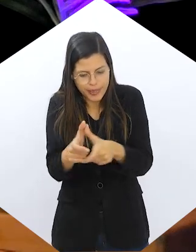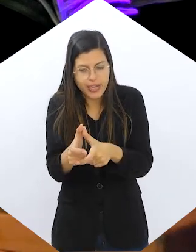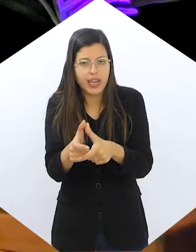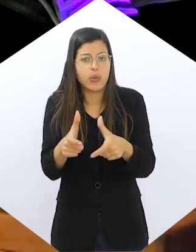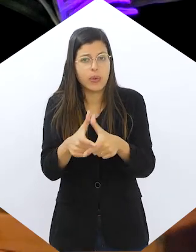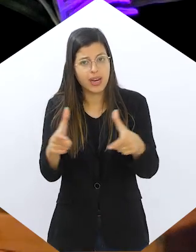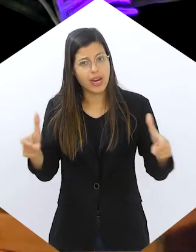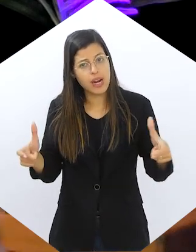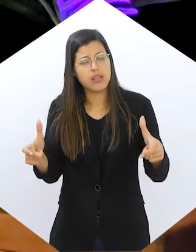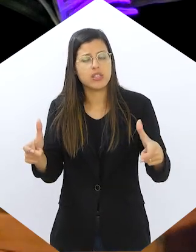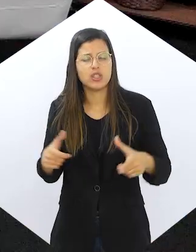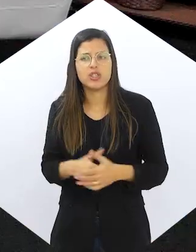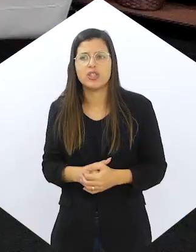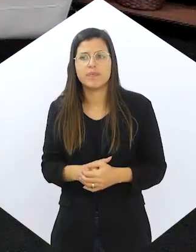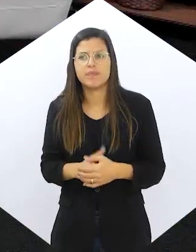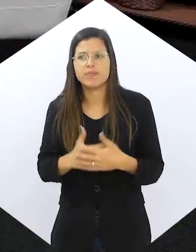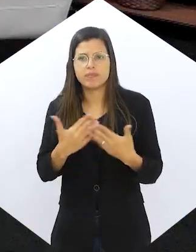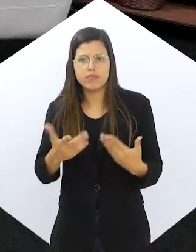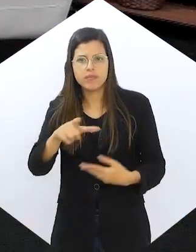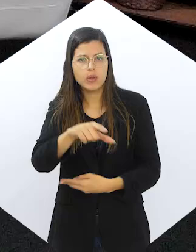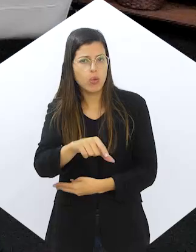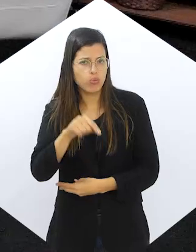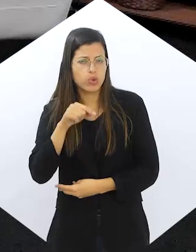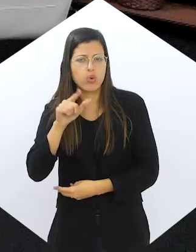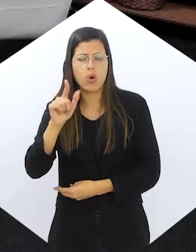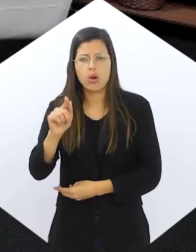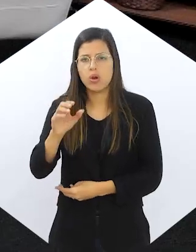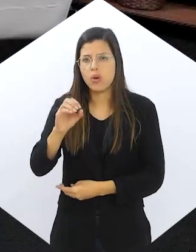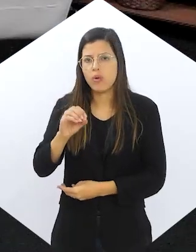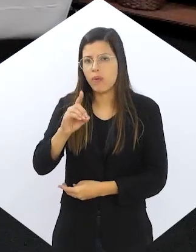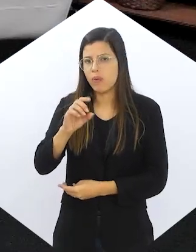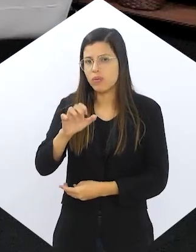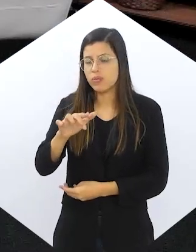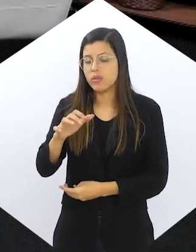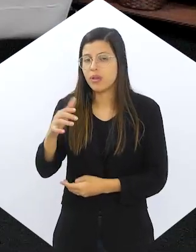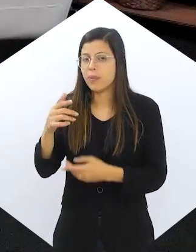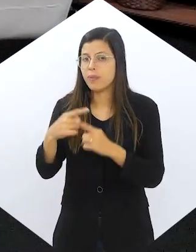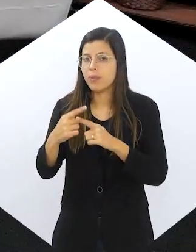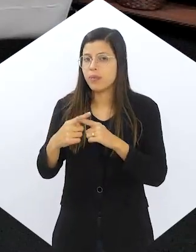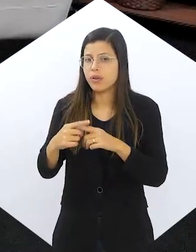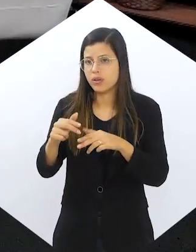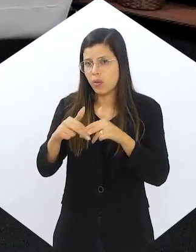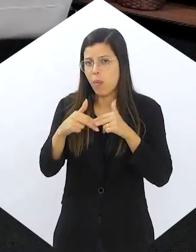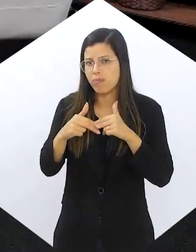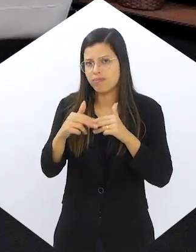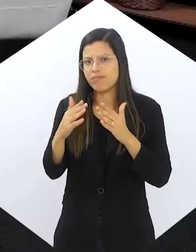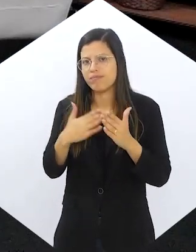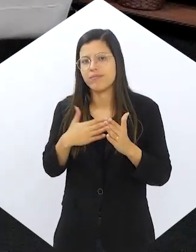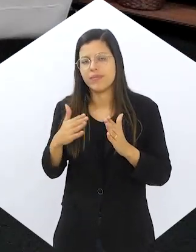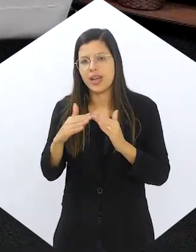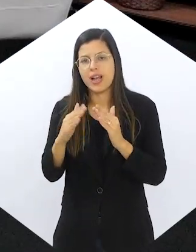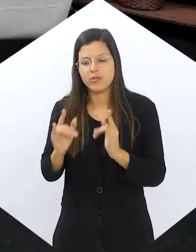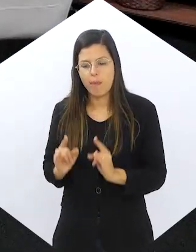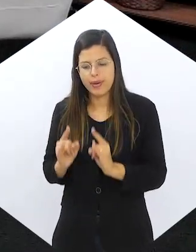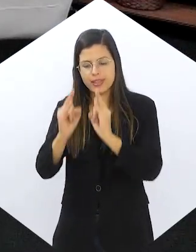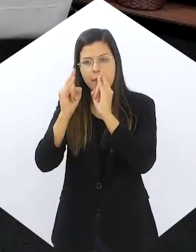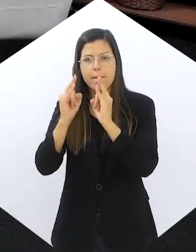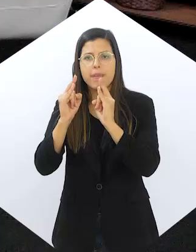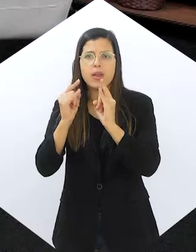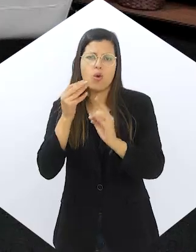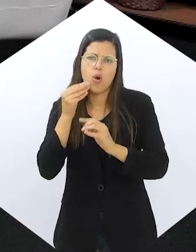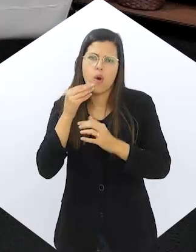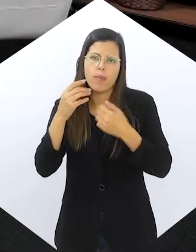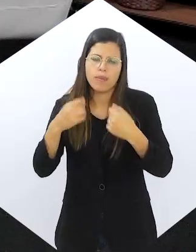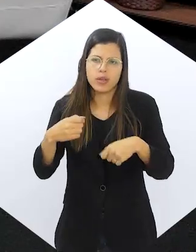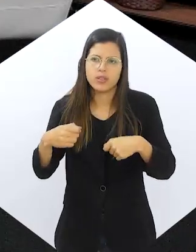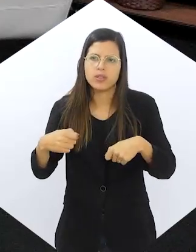como a locais grandes. Ah, não sabia. Então eu optei em ter um Golden porque eu moro num apartamento. É óbvio que eu tenho que sair com ele, fazer atividade com